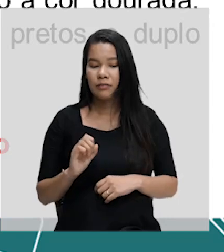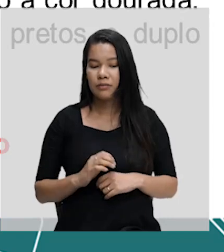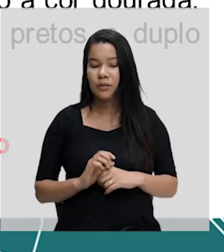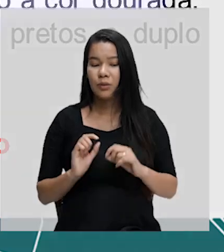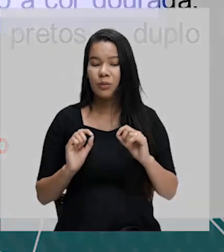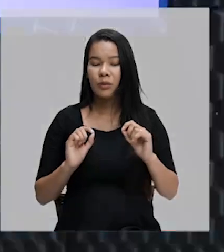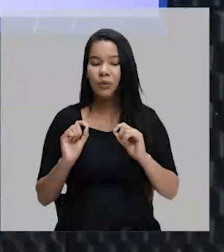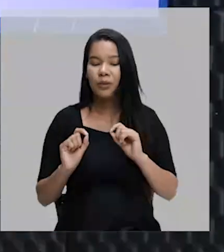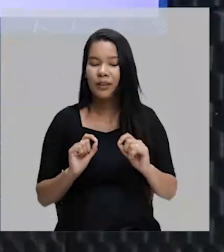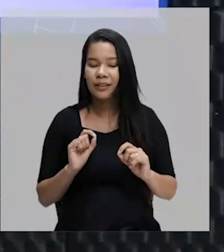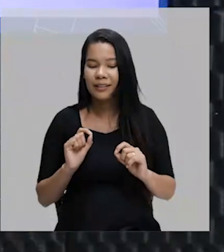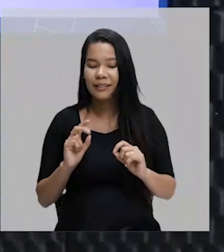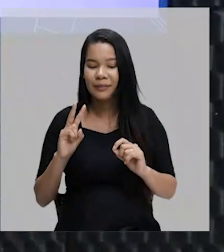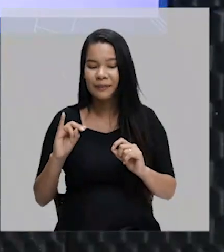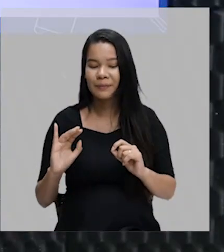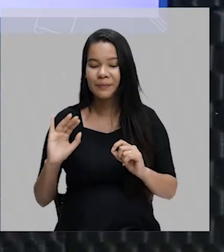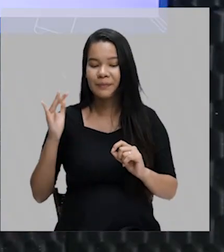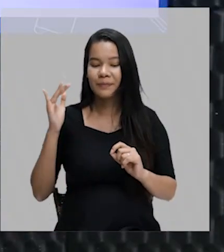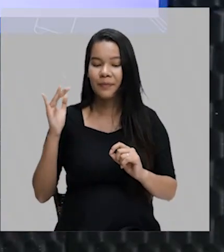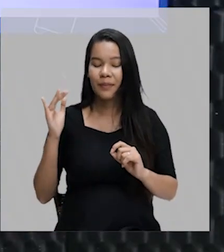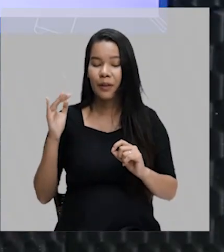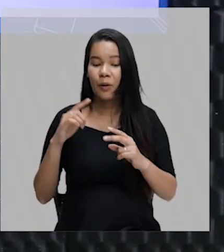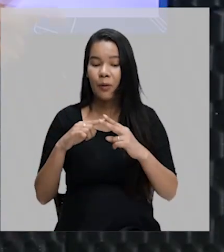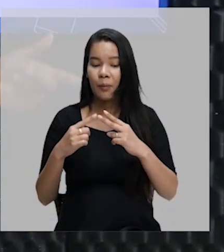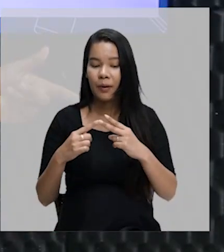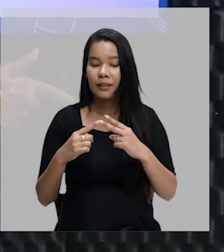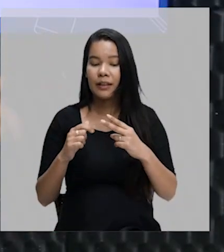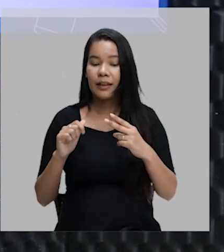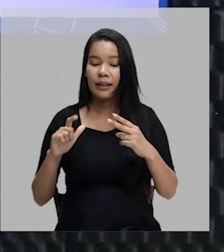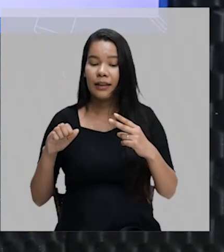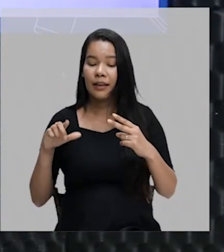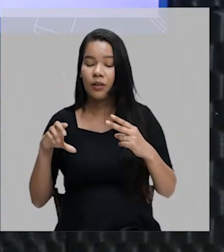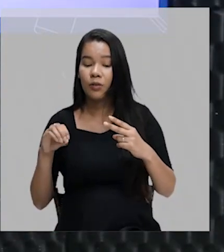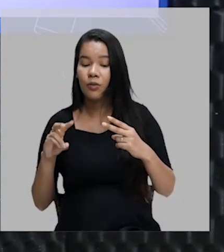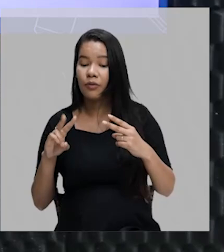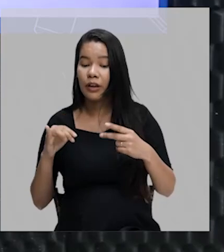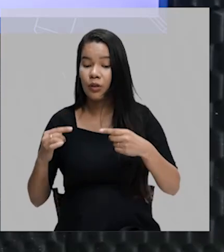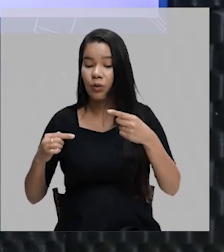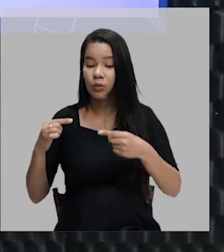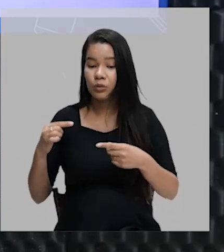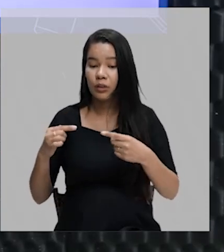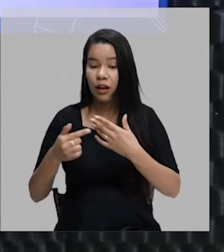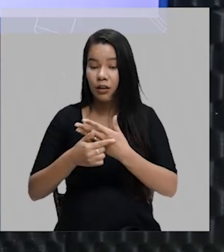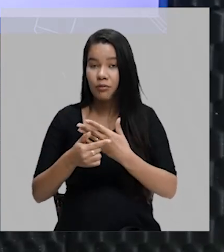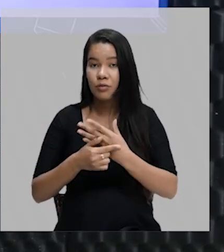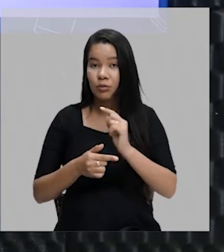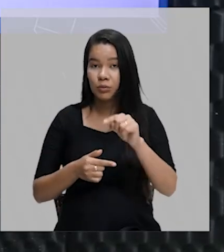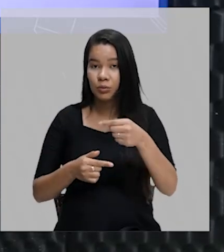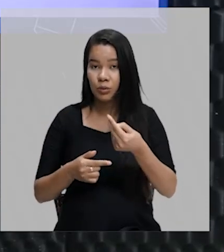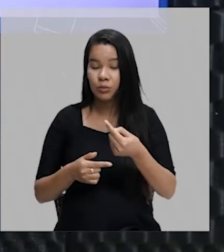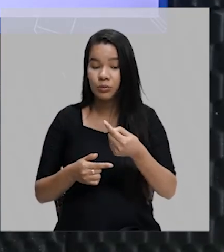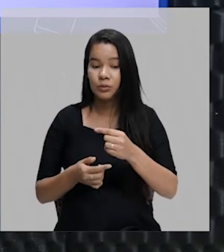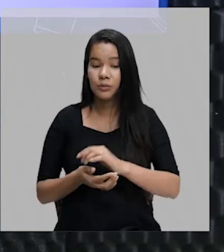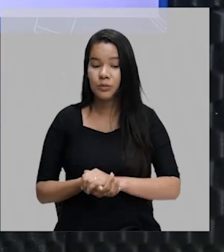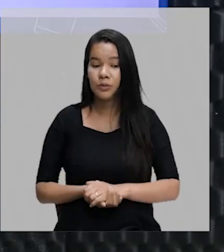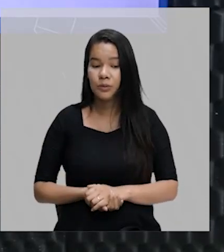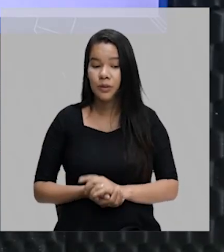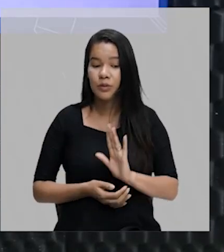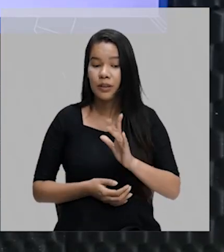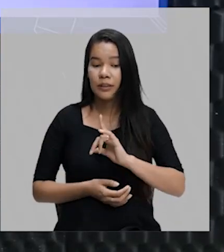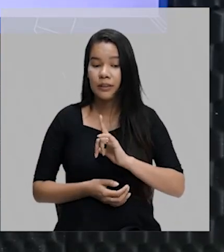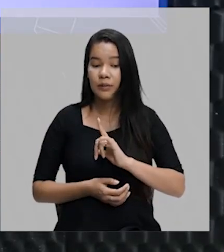vai controlar a funcionabilidade do outro alelo, certo? Vamos lá. Eu já tenho